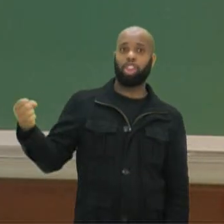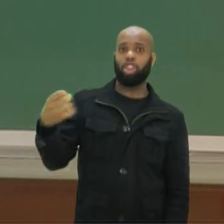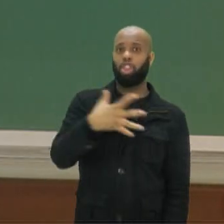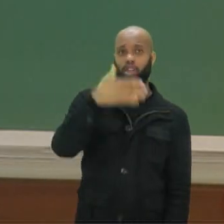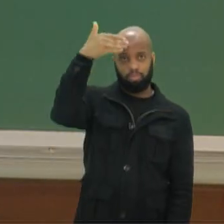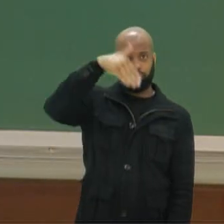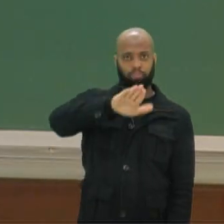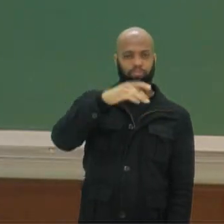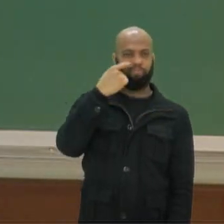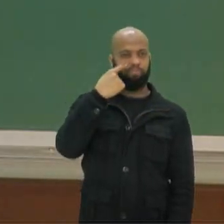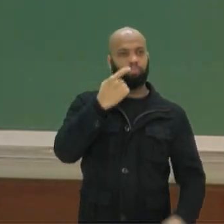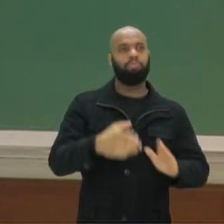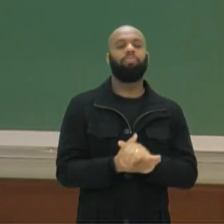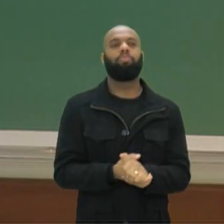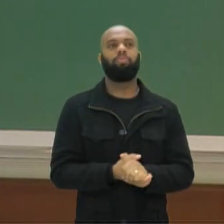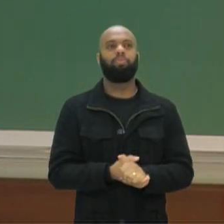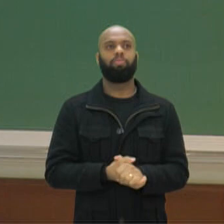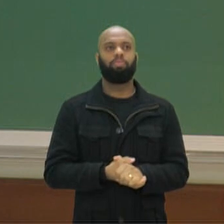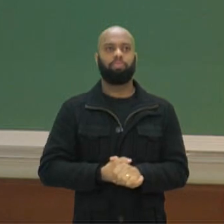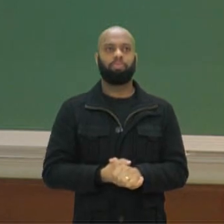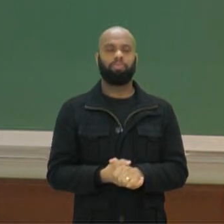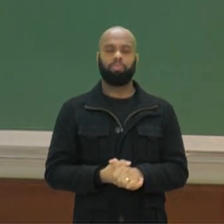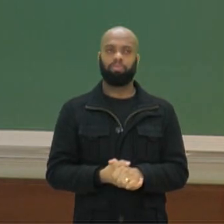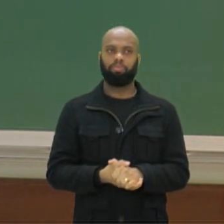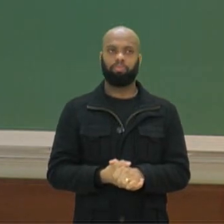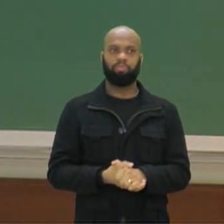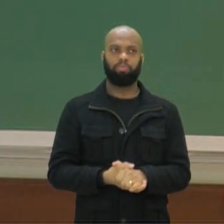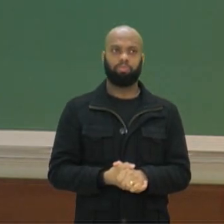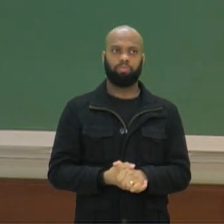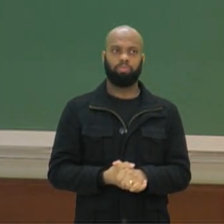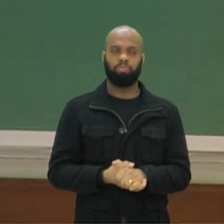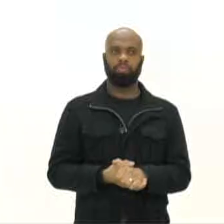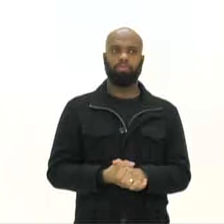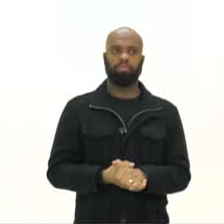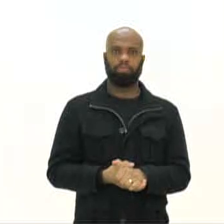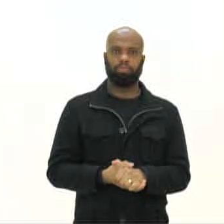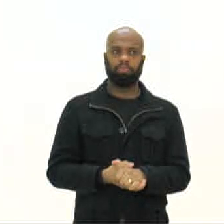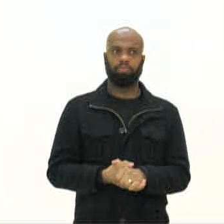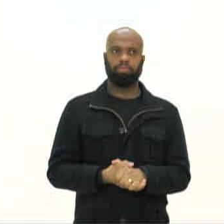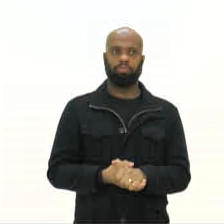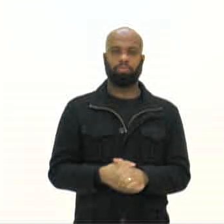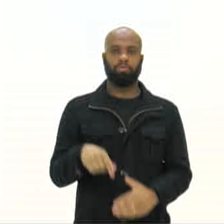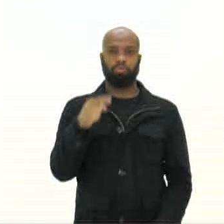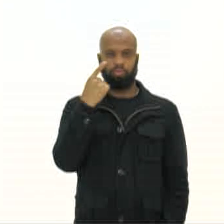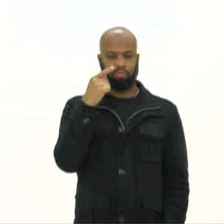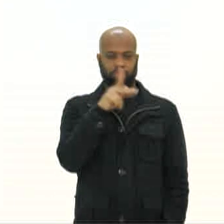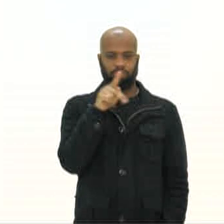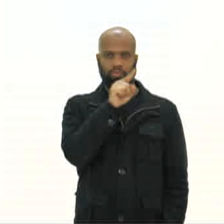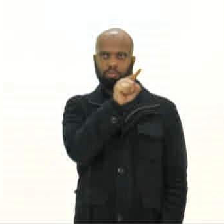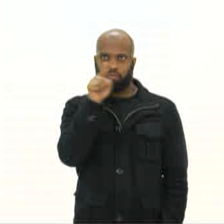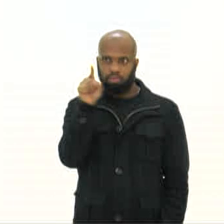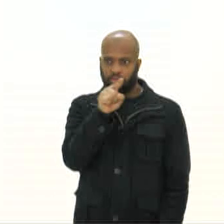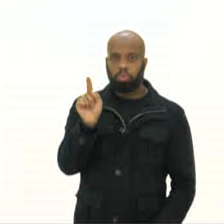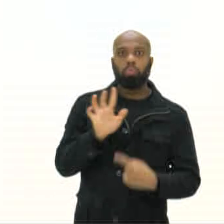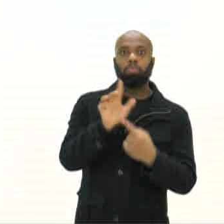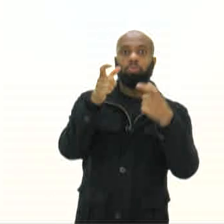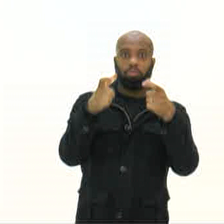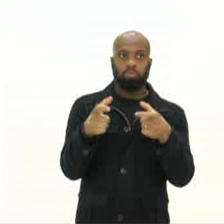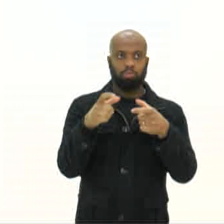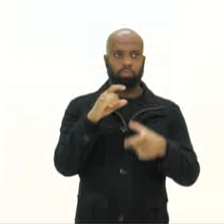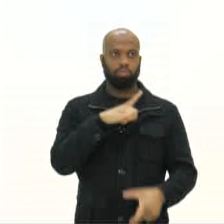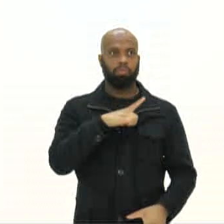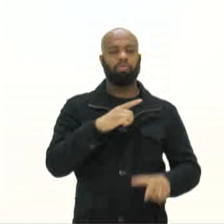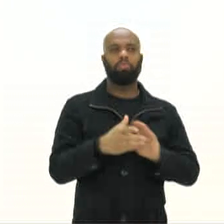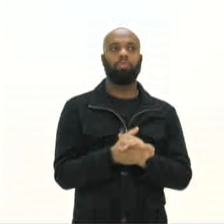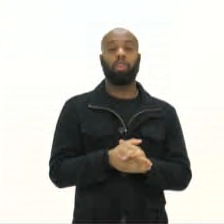fala aqui, quer ver? Olha. The policy was championed by the optimism of the New Republic and its main goals. E